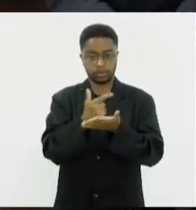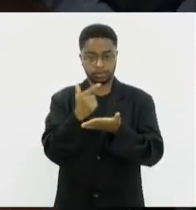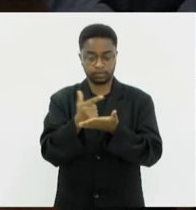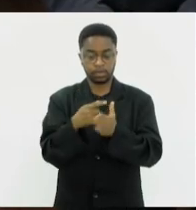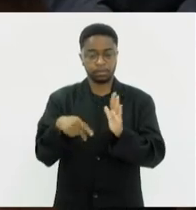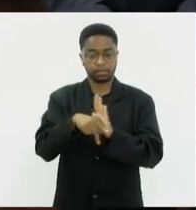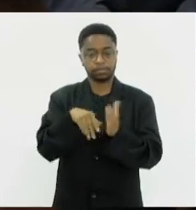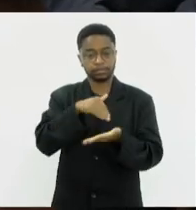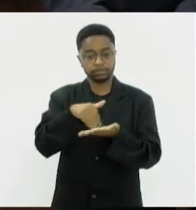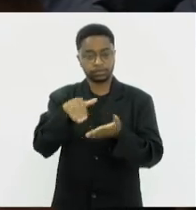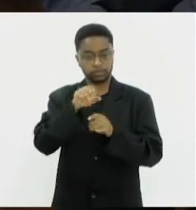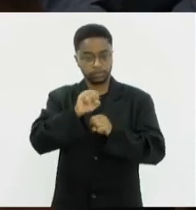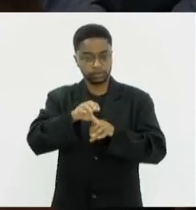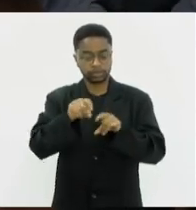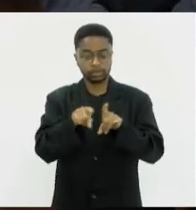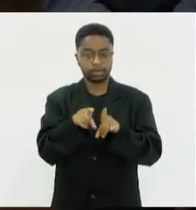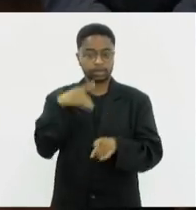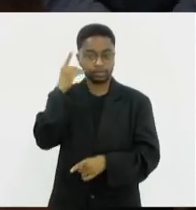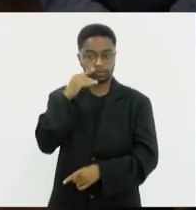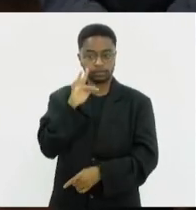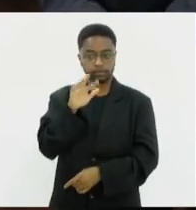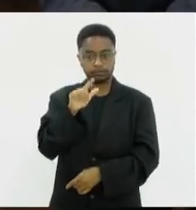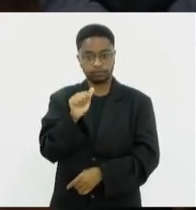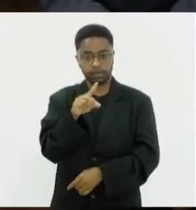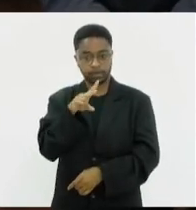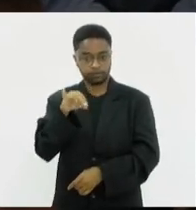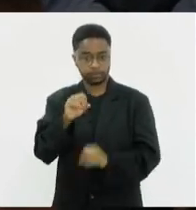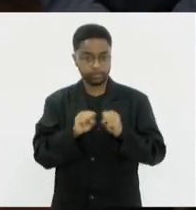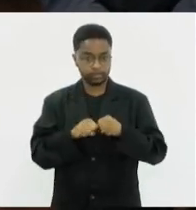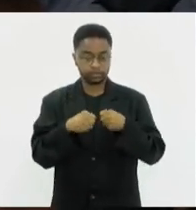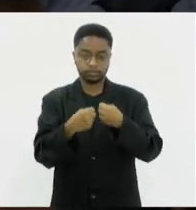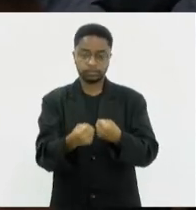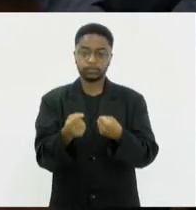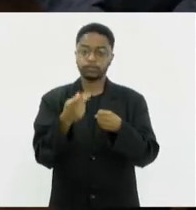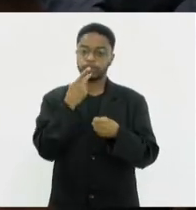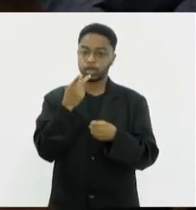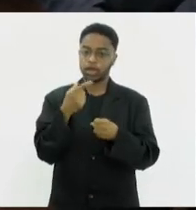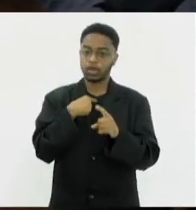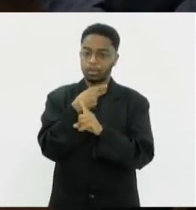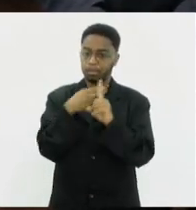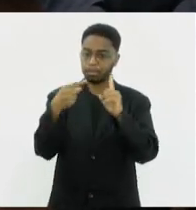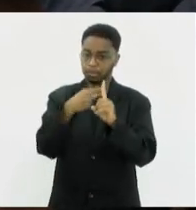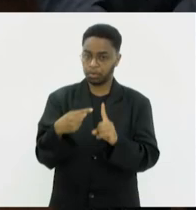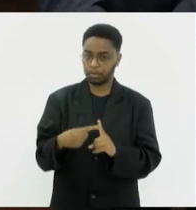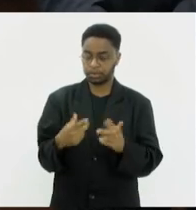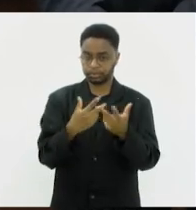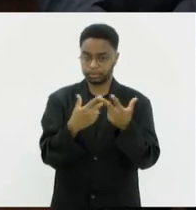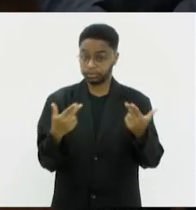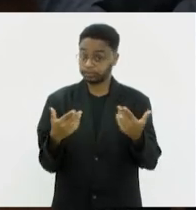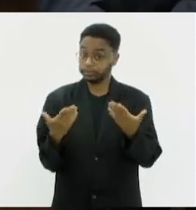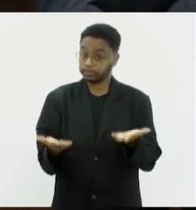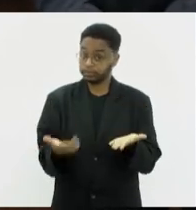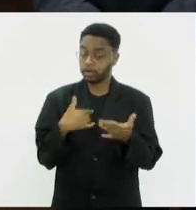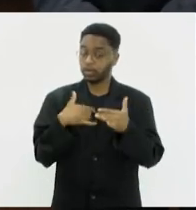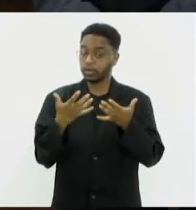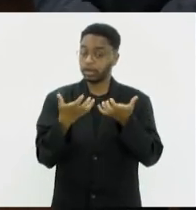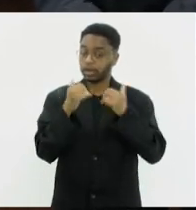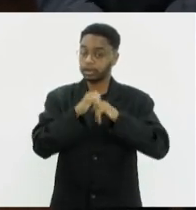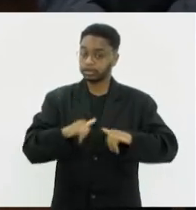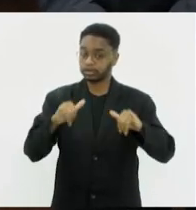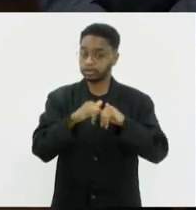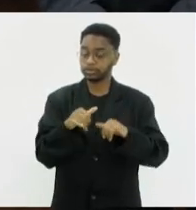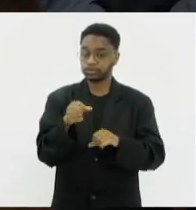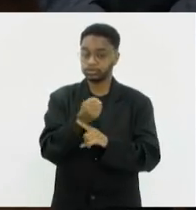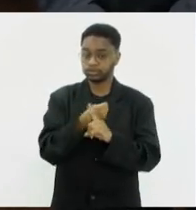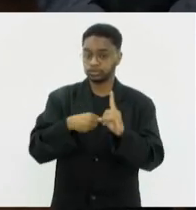de Educação e que o deputado Flávio Serafini vem aqui defender e dizer que eu estou censurando. Então, eu quero dizer à